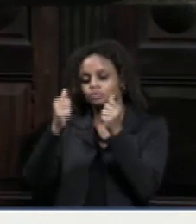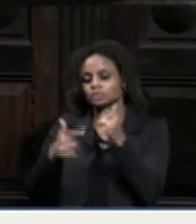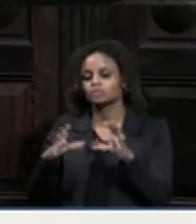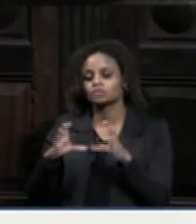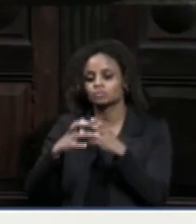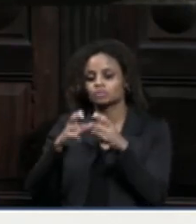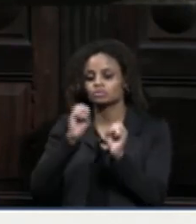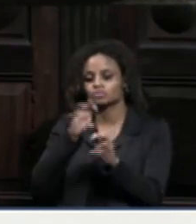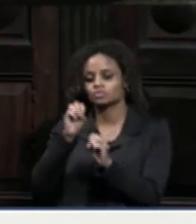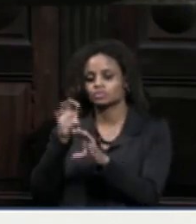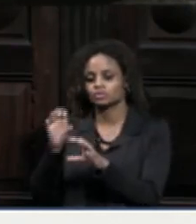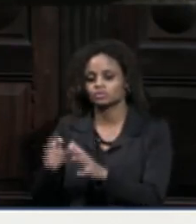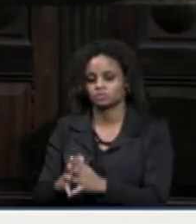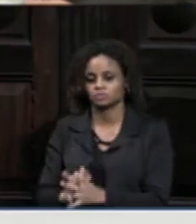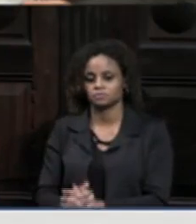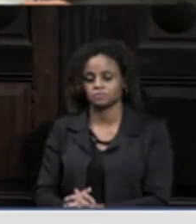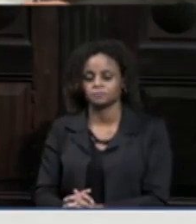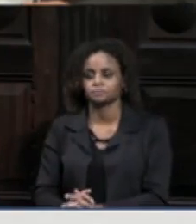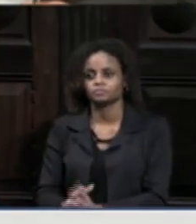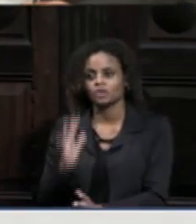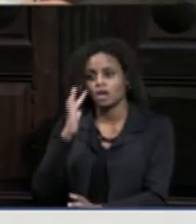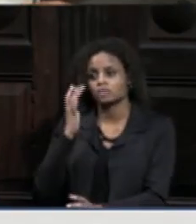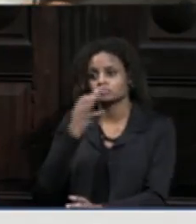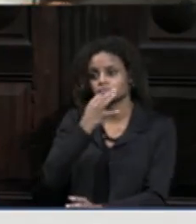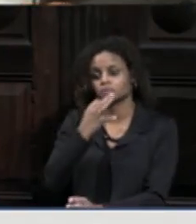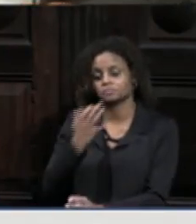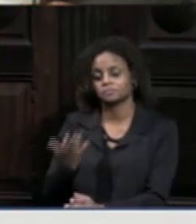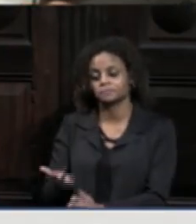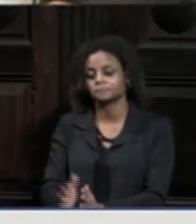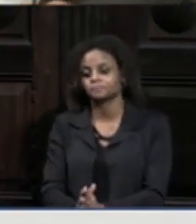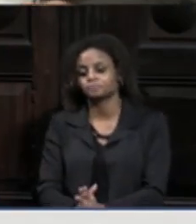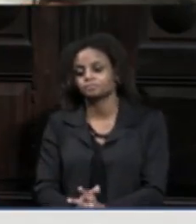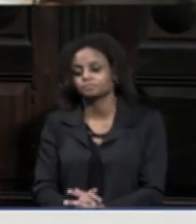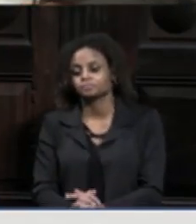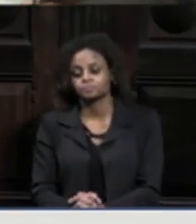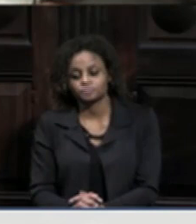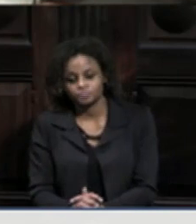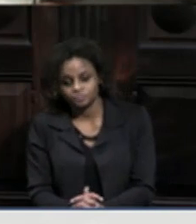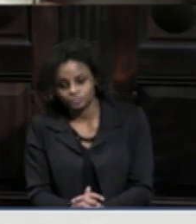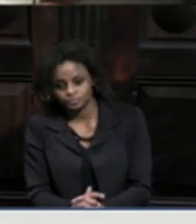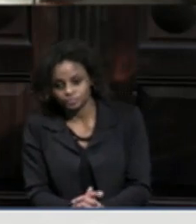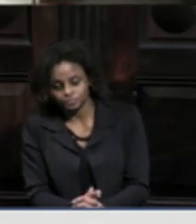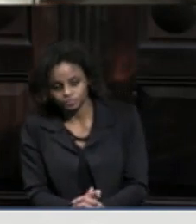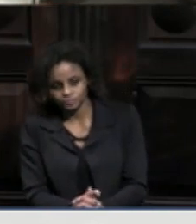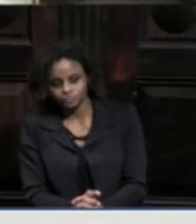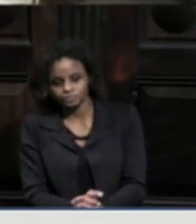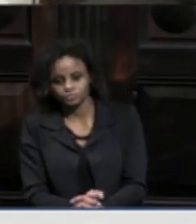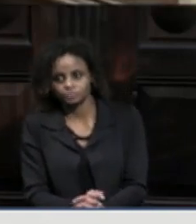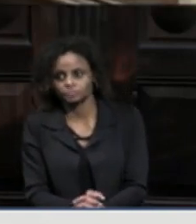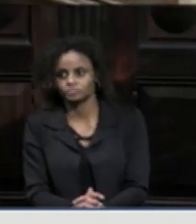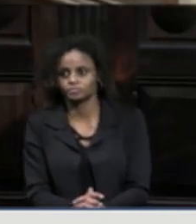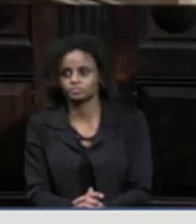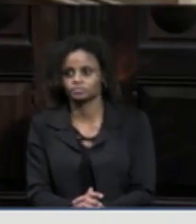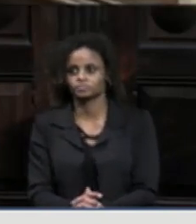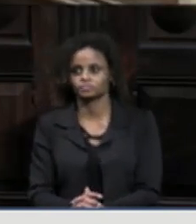emendas. É o meu ponto de vista, senhor presidente. Deputado Gilberto, depois vou tentar aqui um encaminhamento. Senhor presidente,